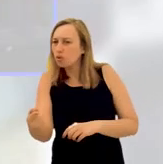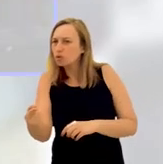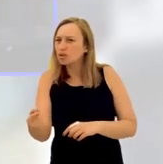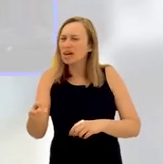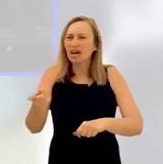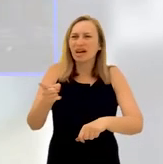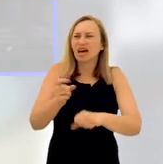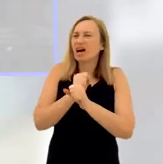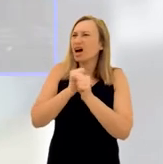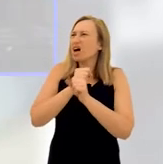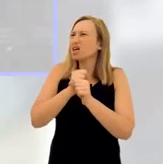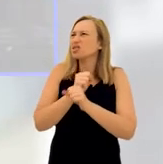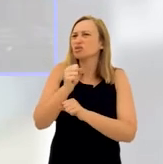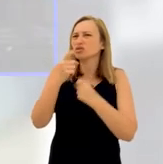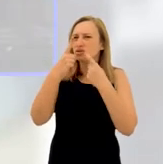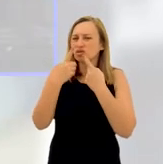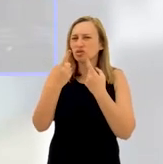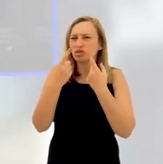de abuso,